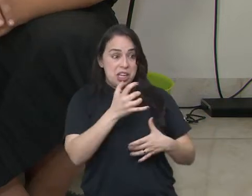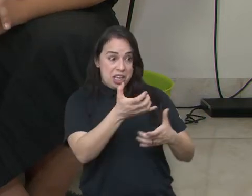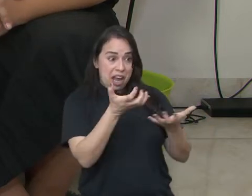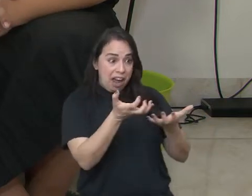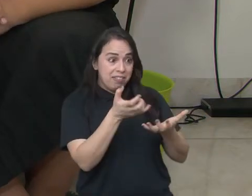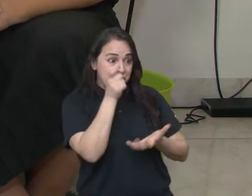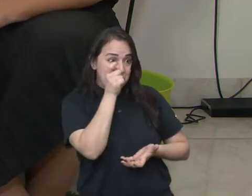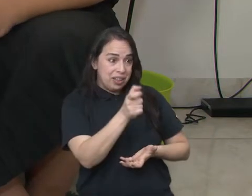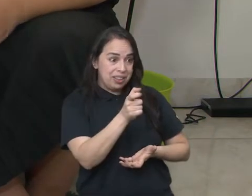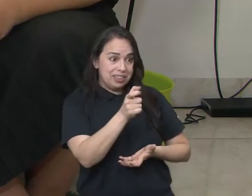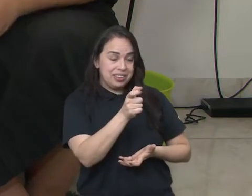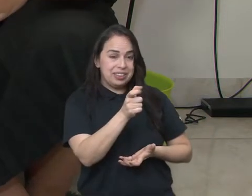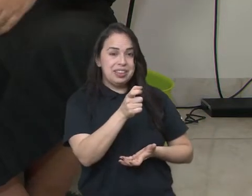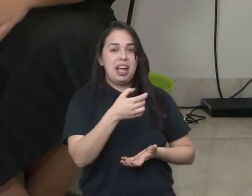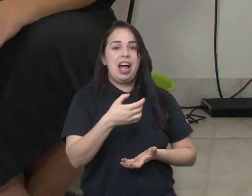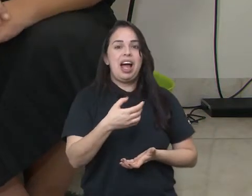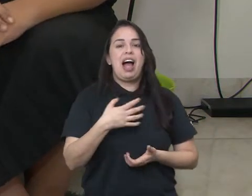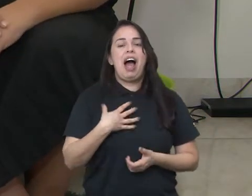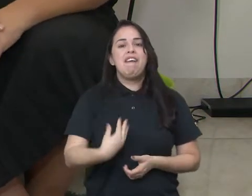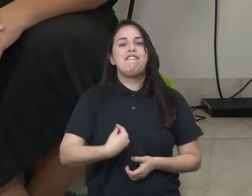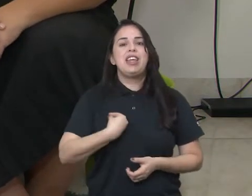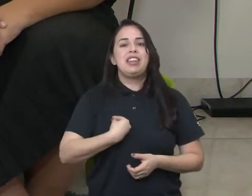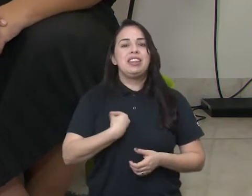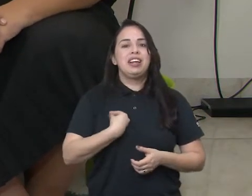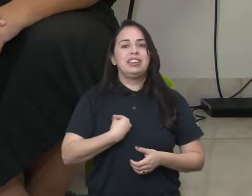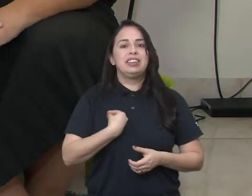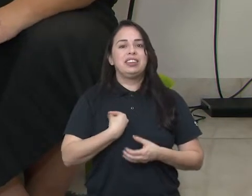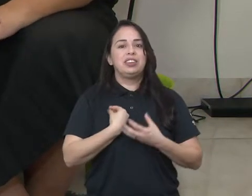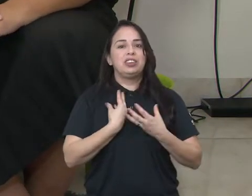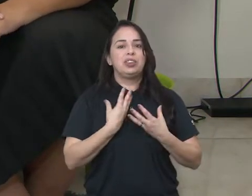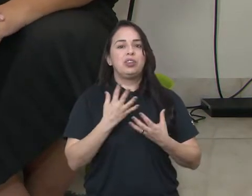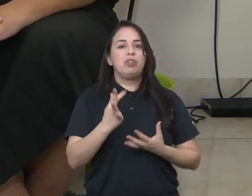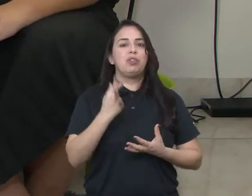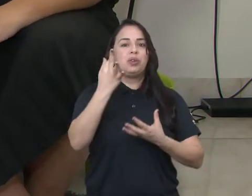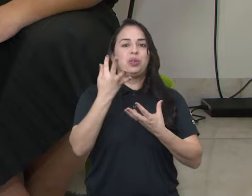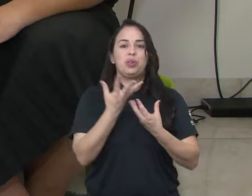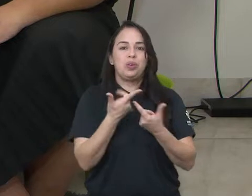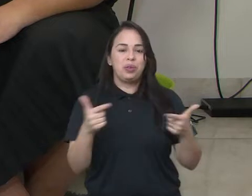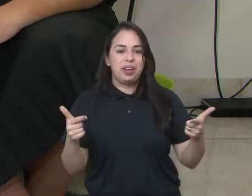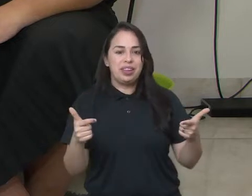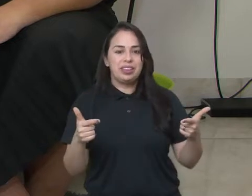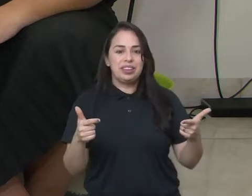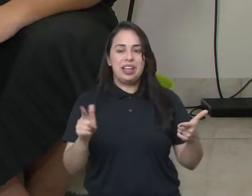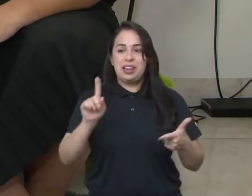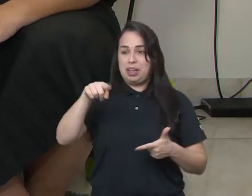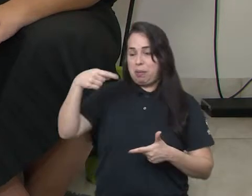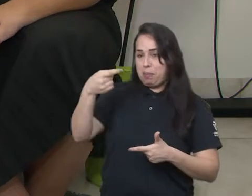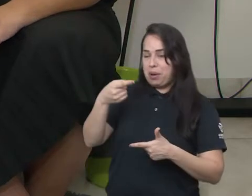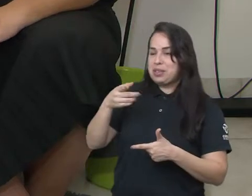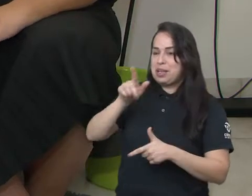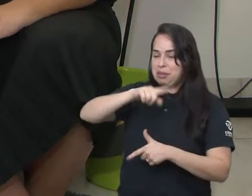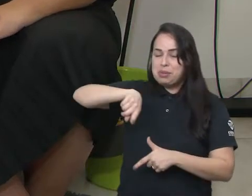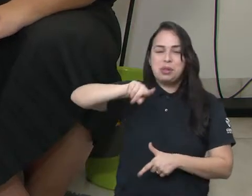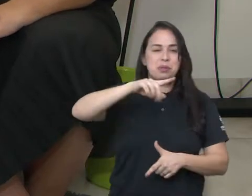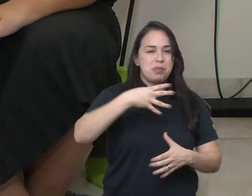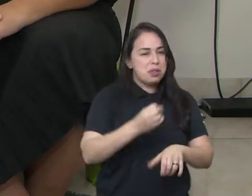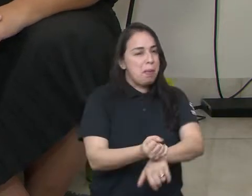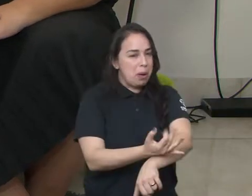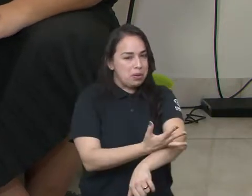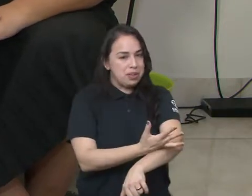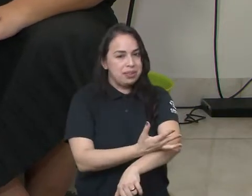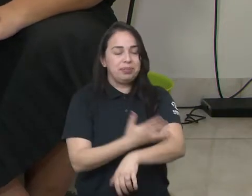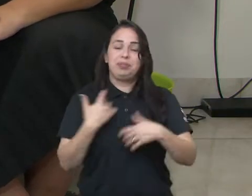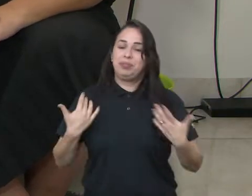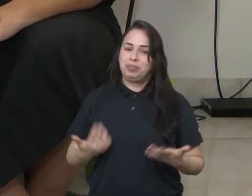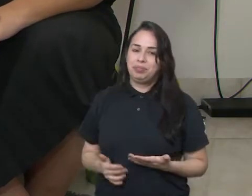história. Depois, se quiser, dá uma olhada a vida que a gente não teve. Eu vou, e a gente vai passar pro pessoal ver também, que eu tenho certeza que... Prepare